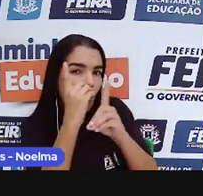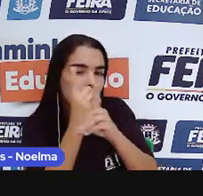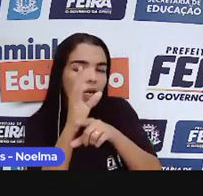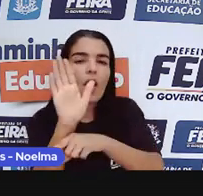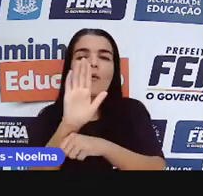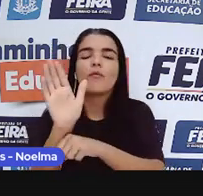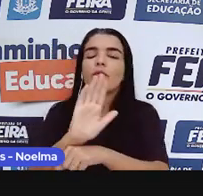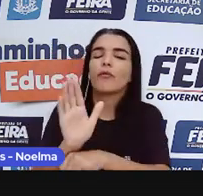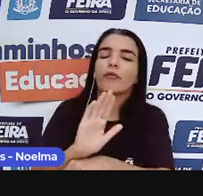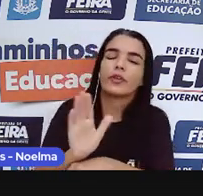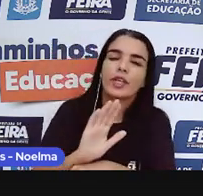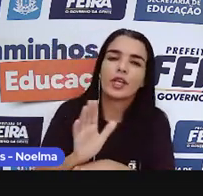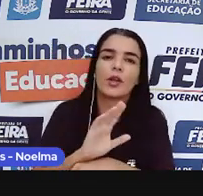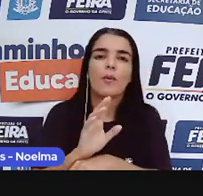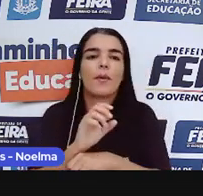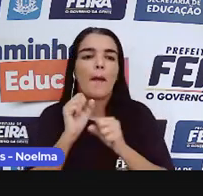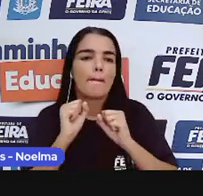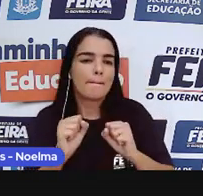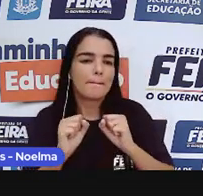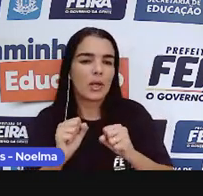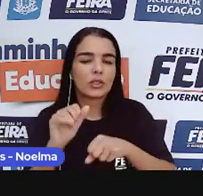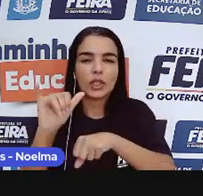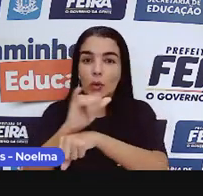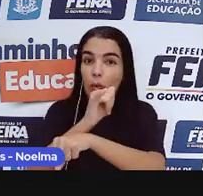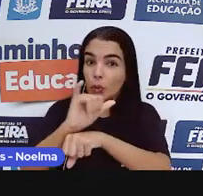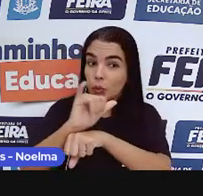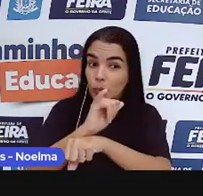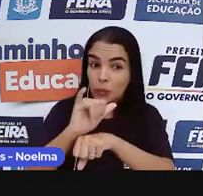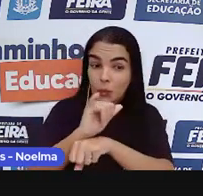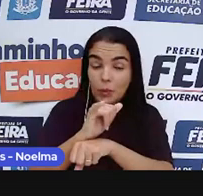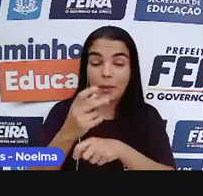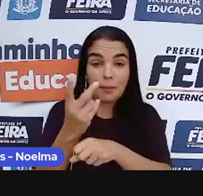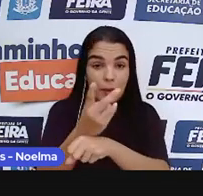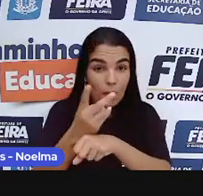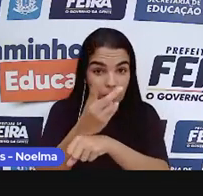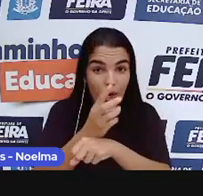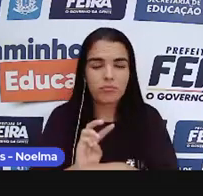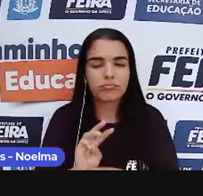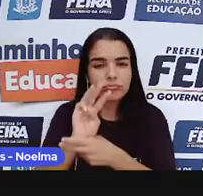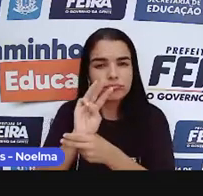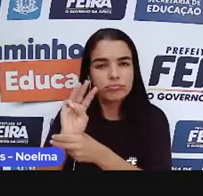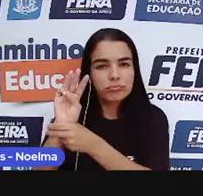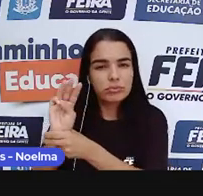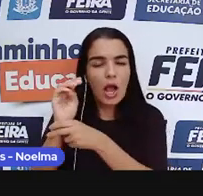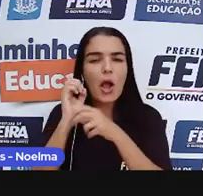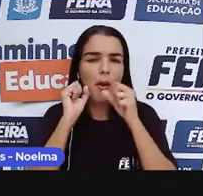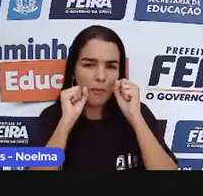que seja no Netflix, que seja no YouTube, aonde vocês encontrarem, façam,